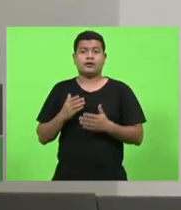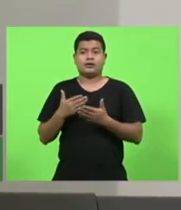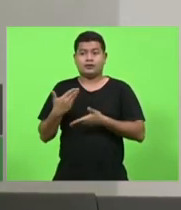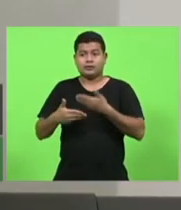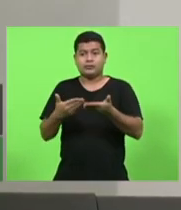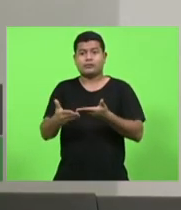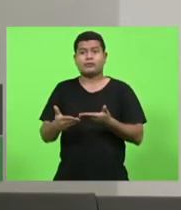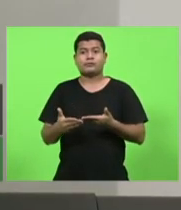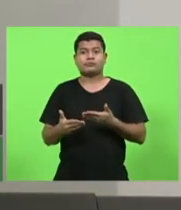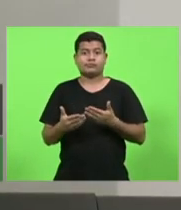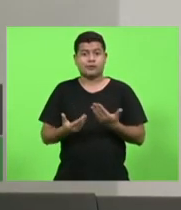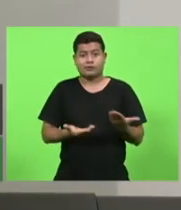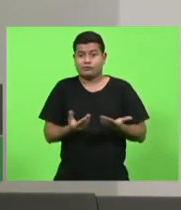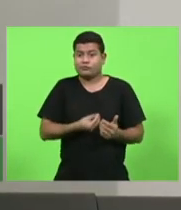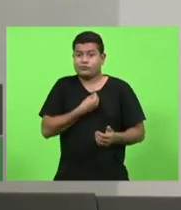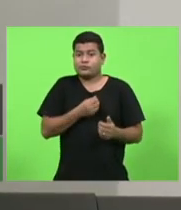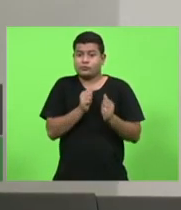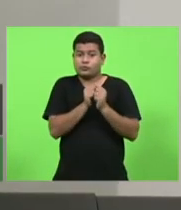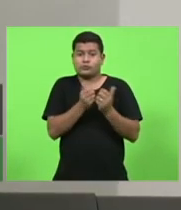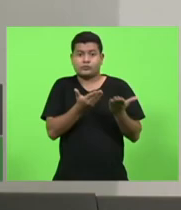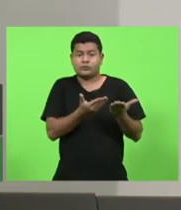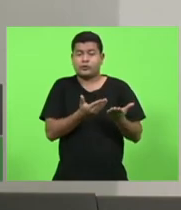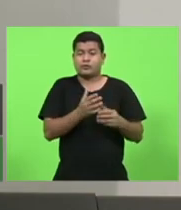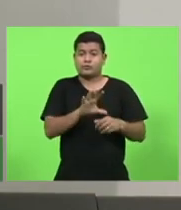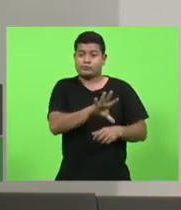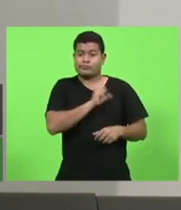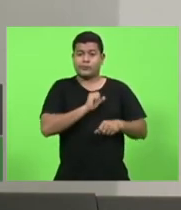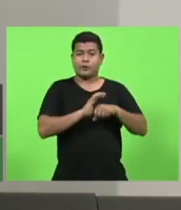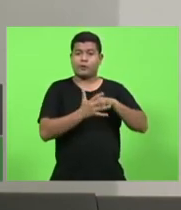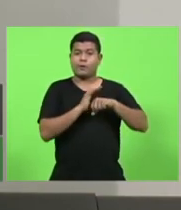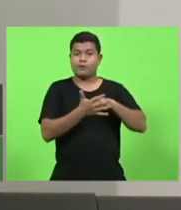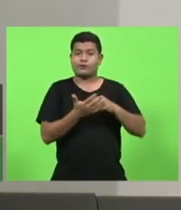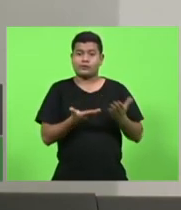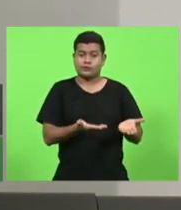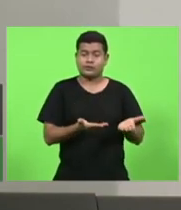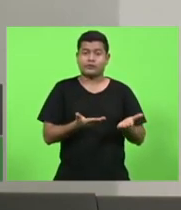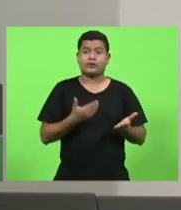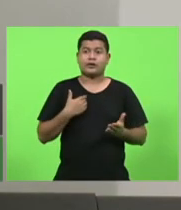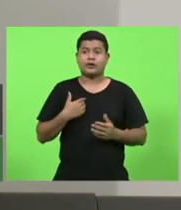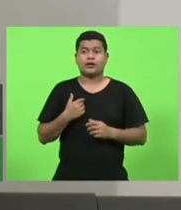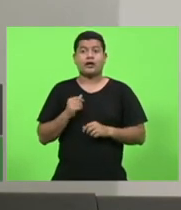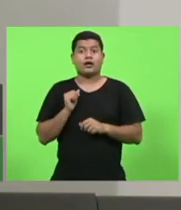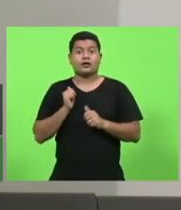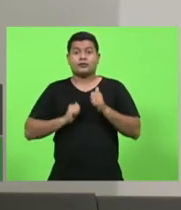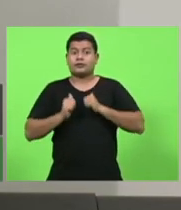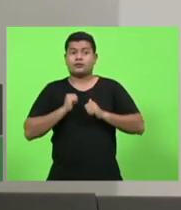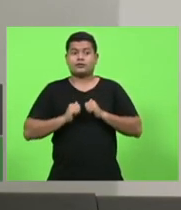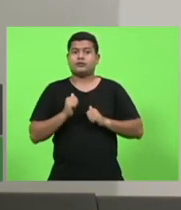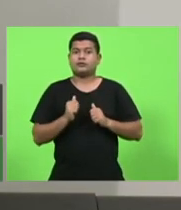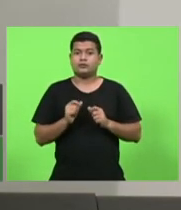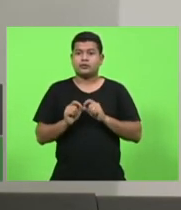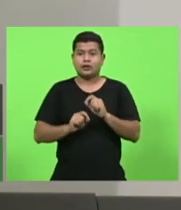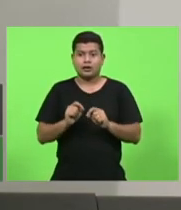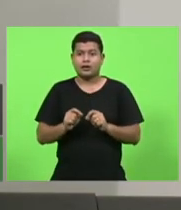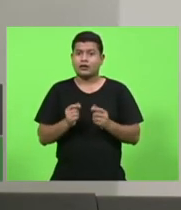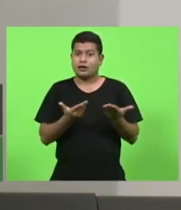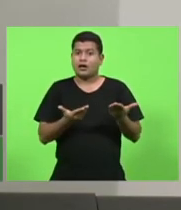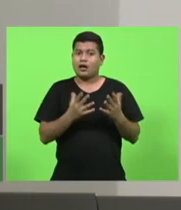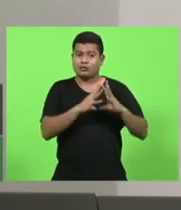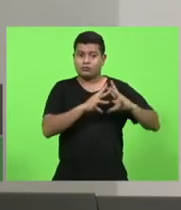pessoas infectadas, torcendo para que nada acontecesse. Então, quanto mais em pessoas